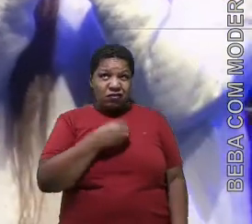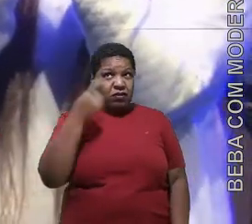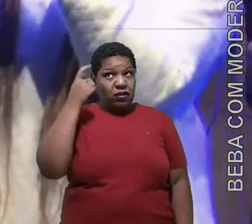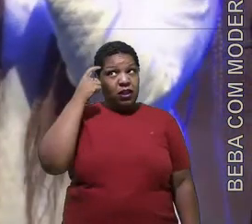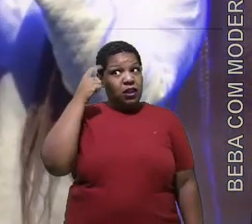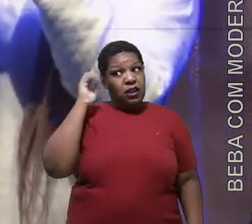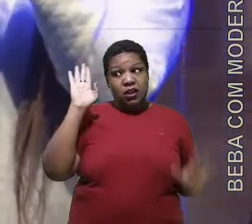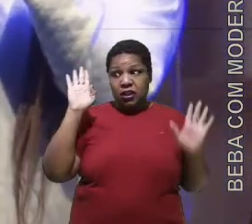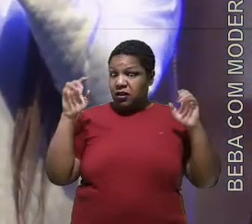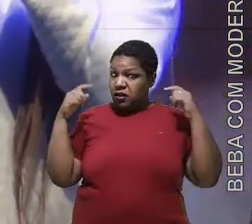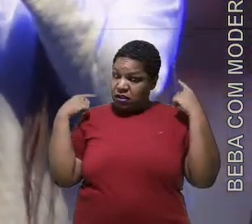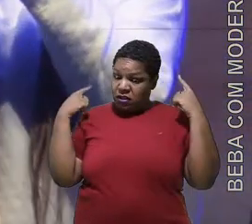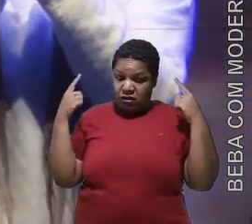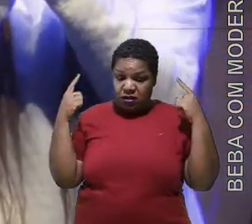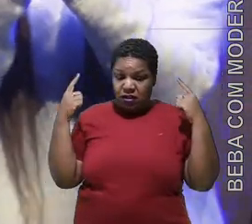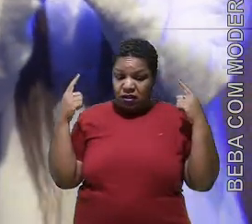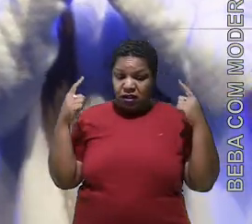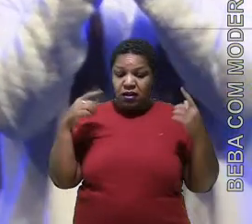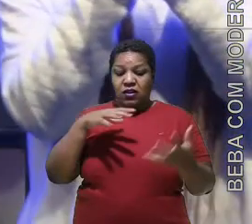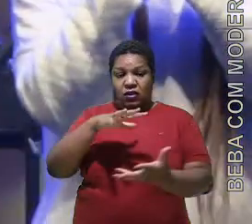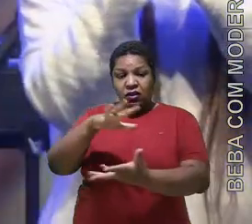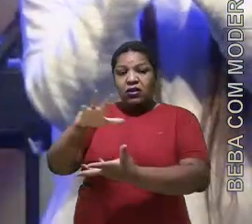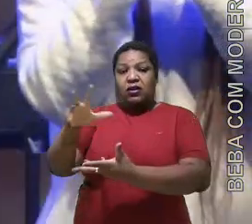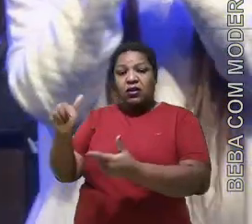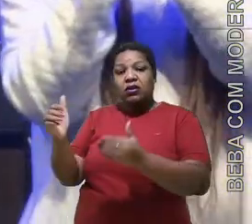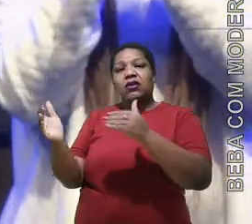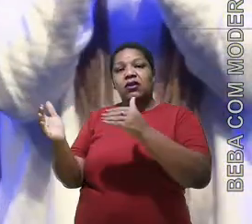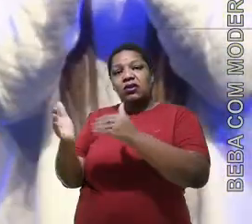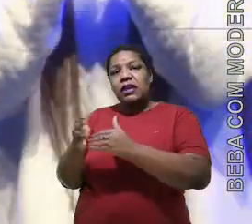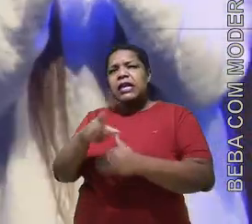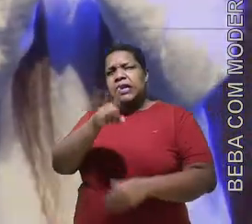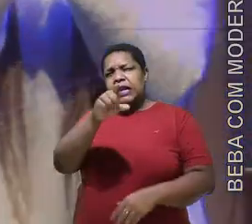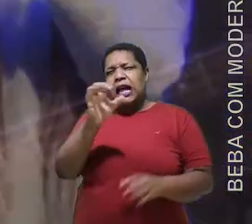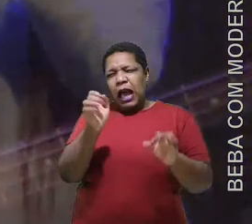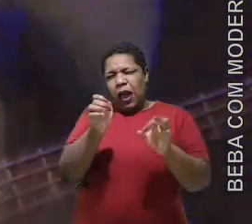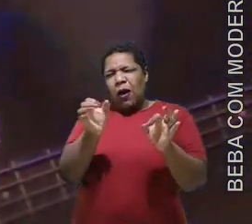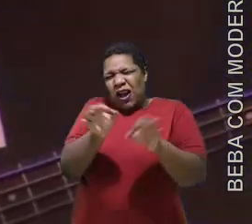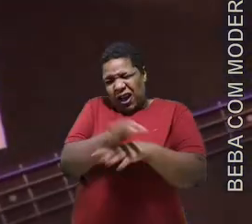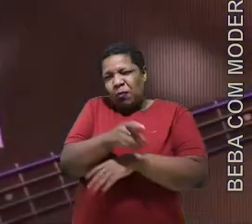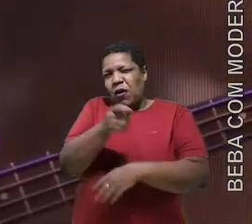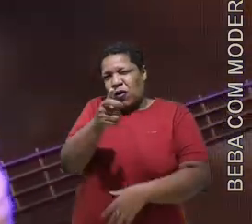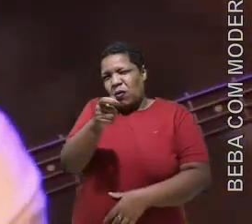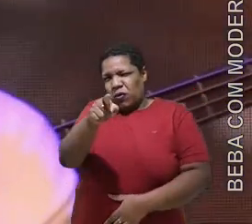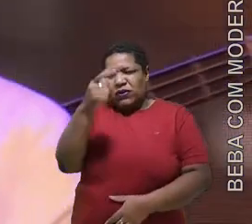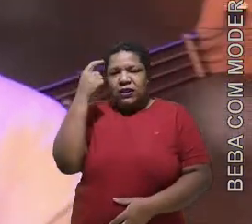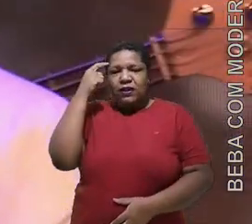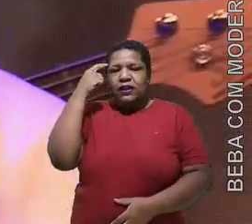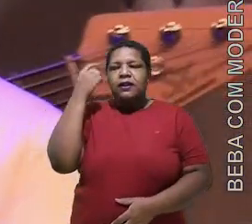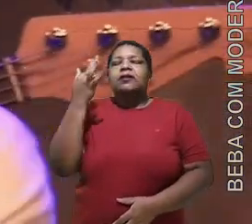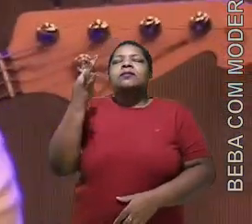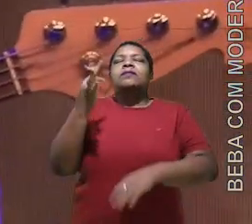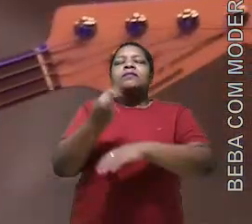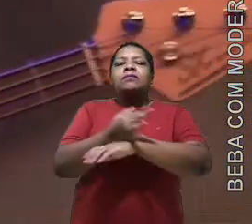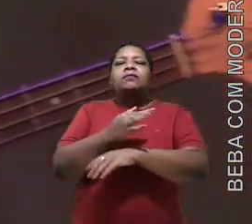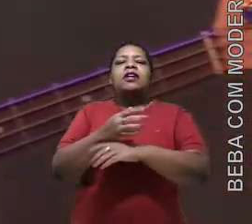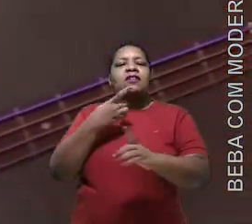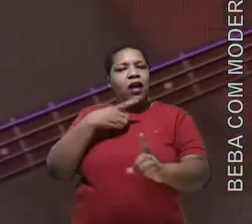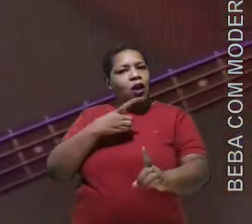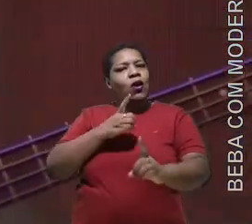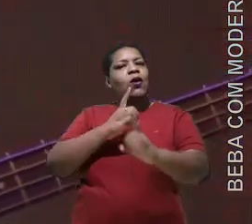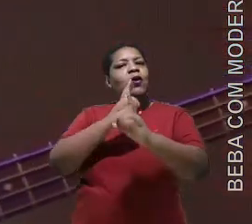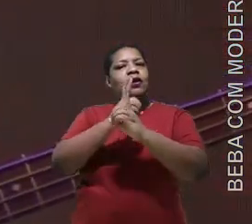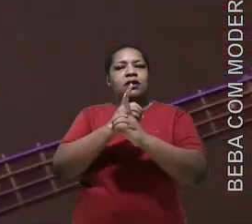meninas daqui a pouco vai acabar páginas que se aguentasse uma coisa muito na sua cabeça a gente vai se encontrar não